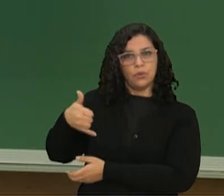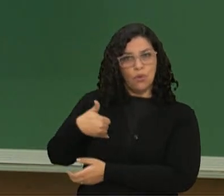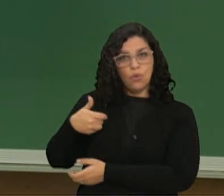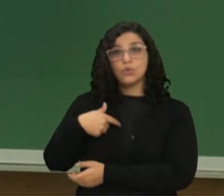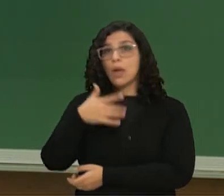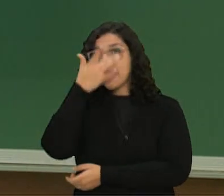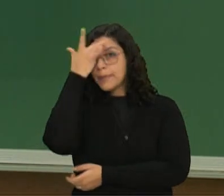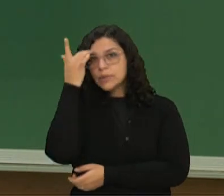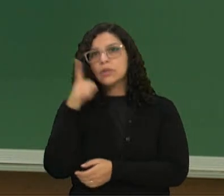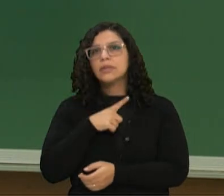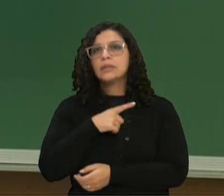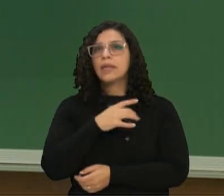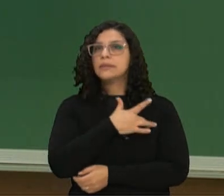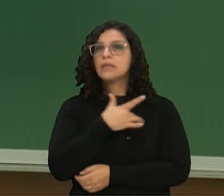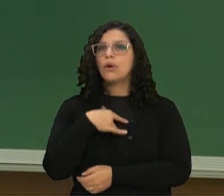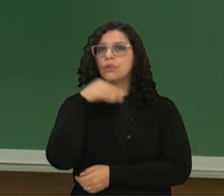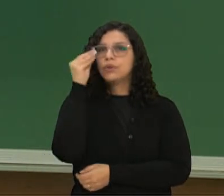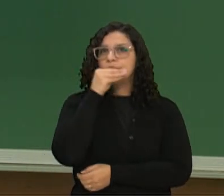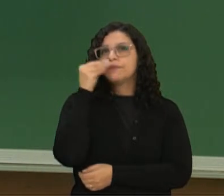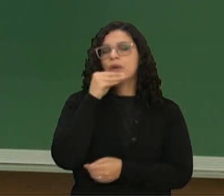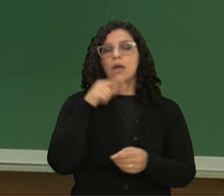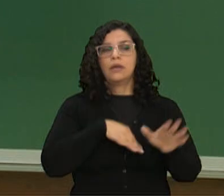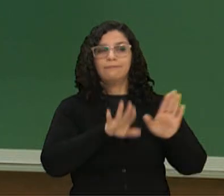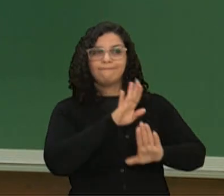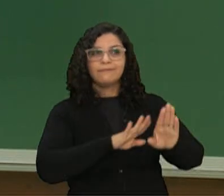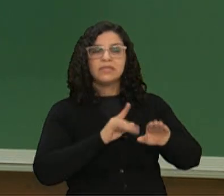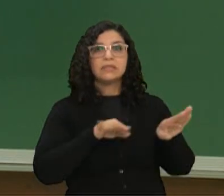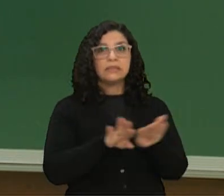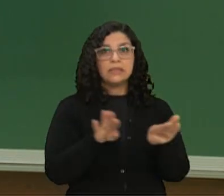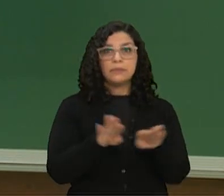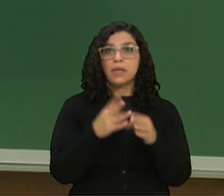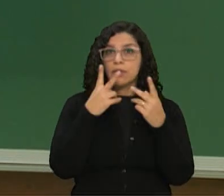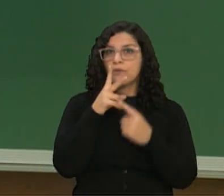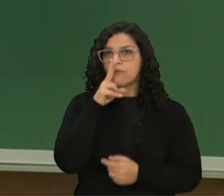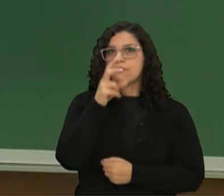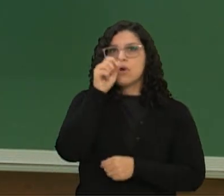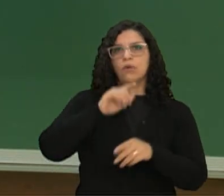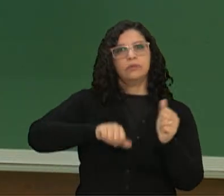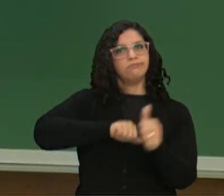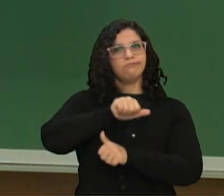saúde debilitada, do grupo de risco, mais ativo, mais forte.